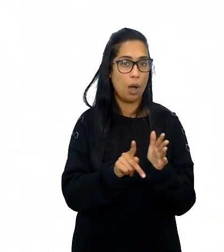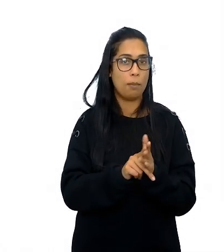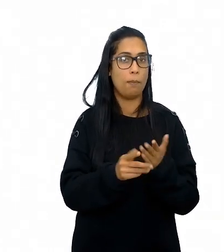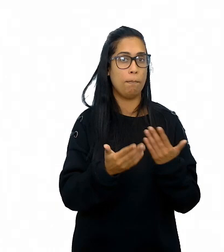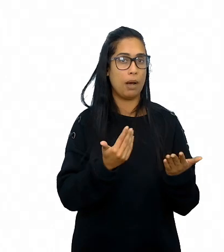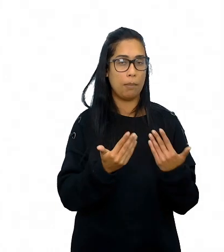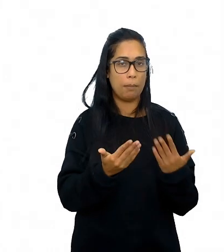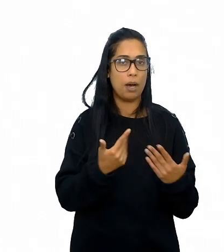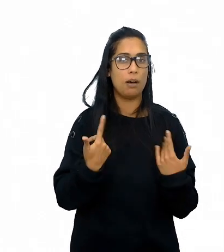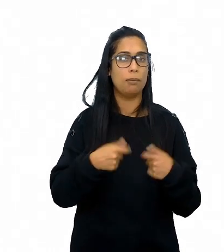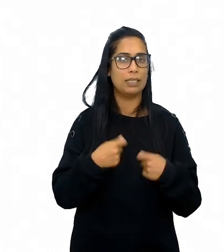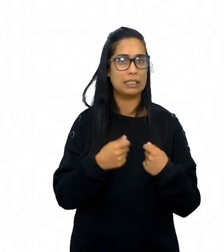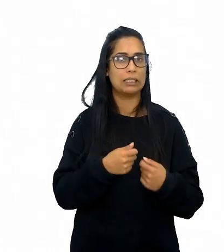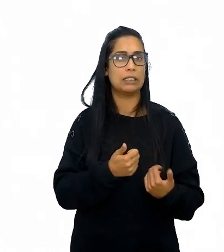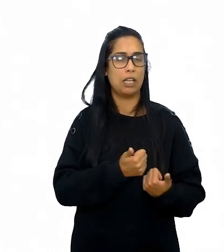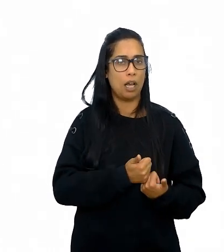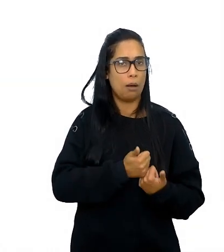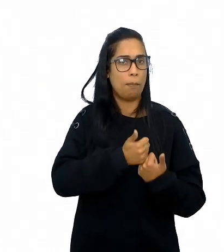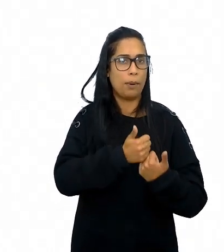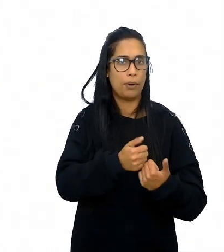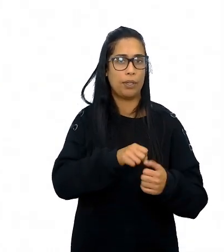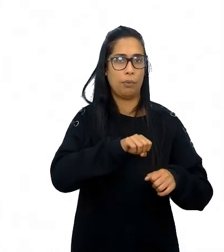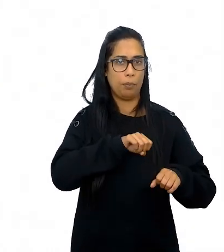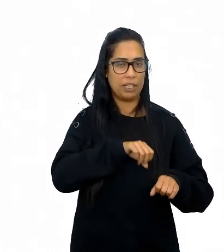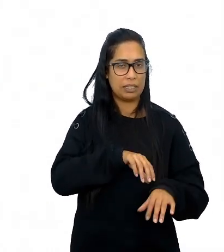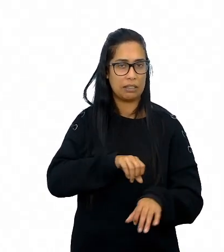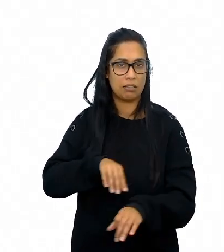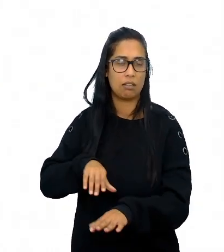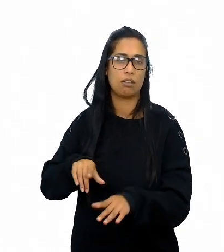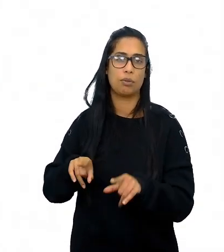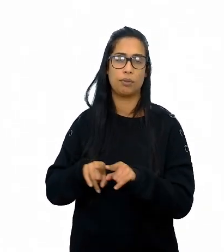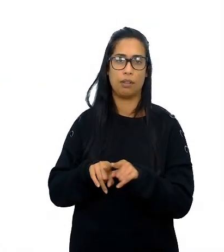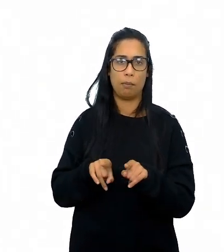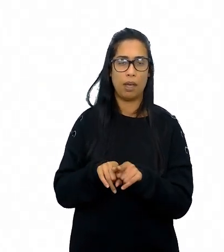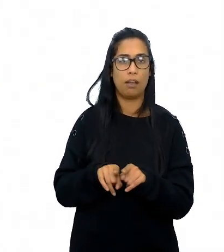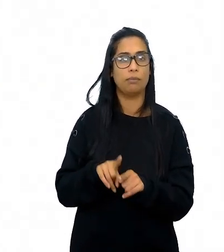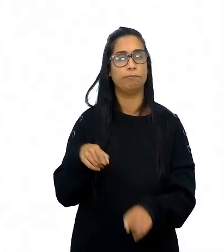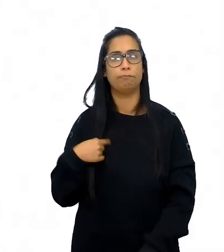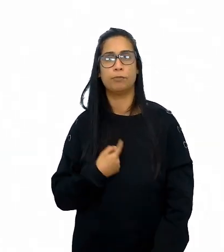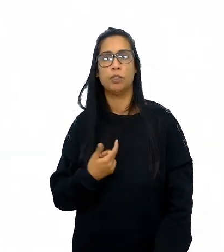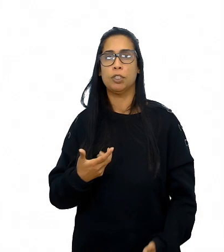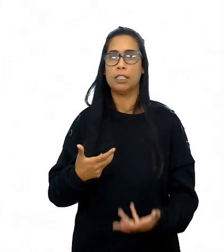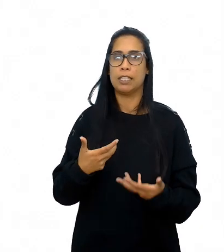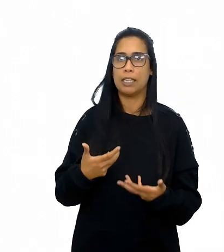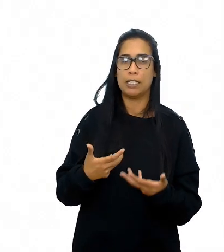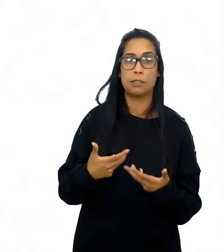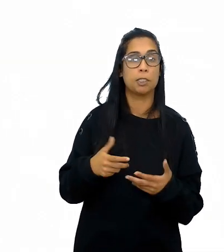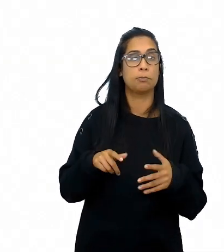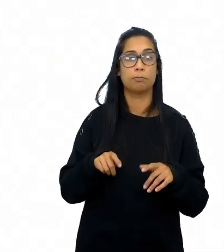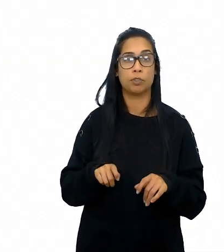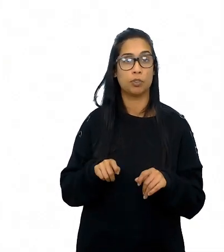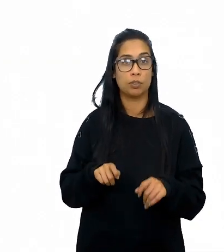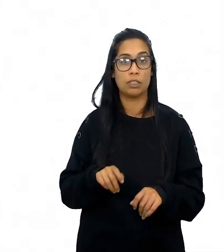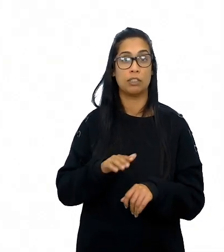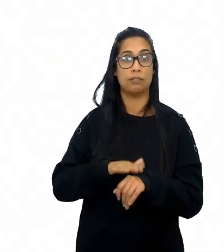quer superar um ensino fragmentado, quando a gente quer atingir, então, uma maior complexidade